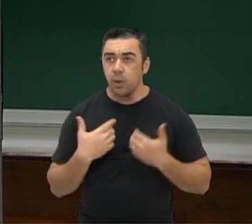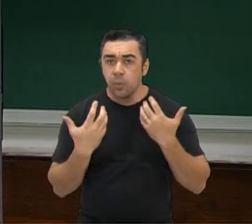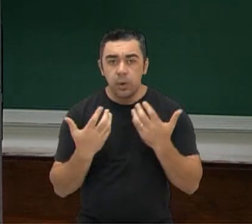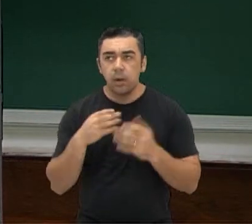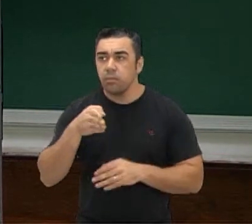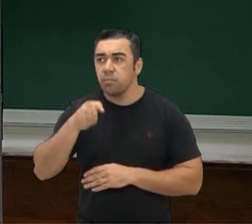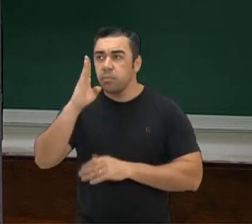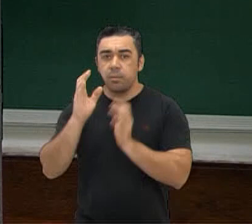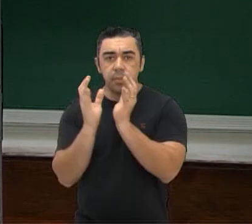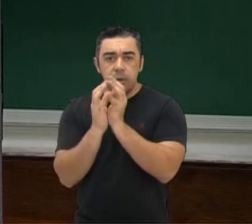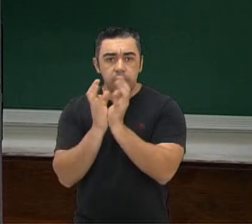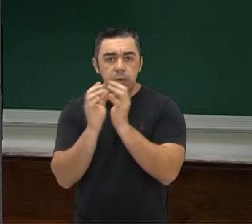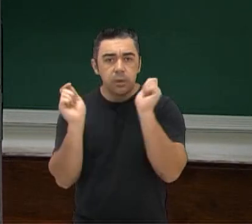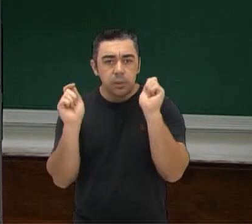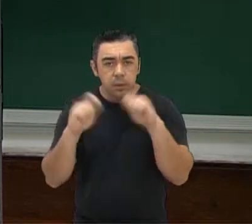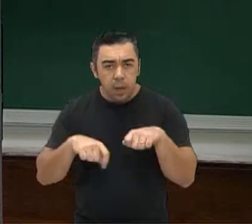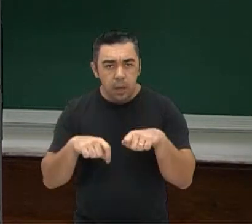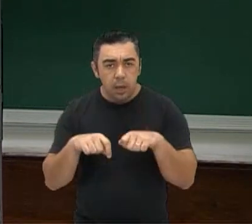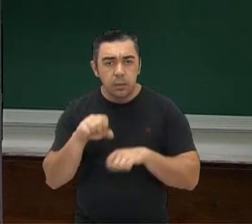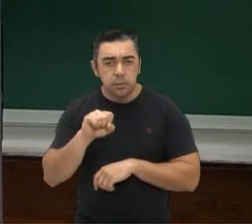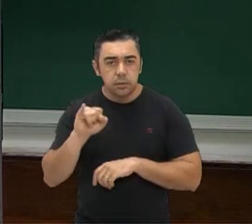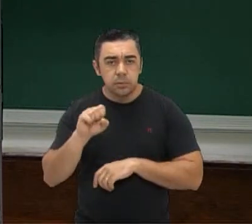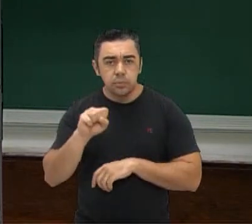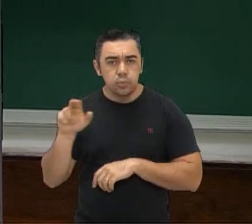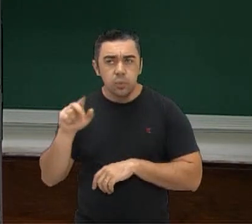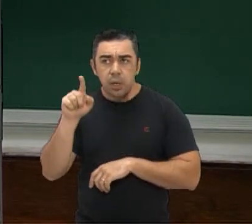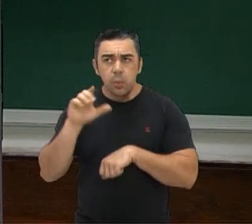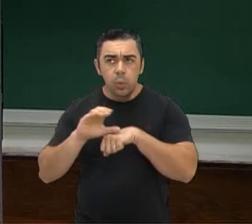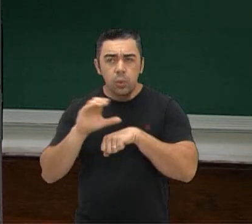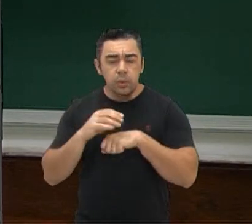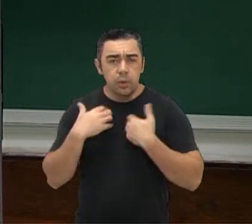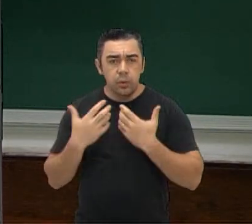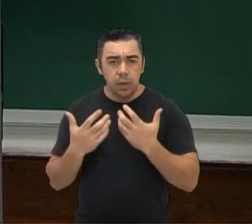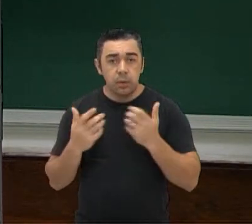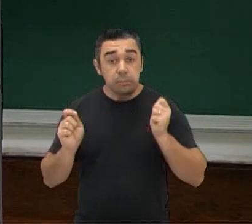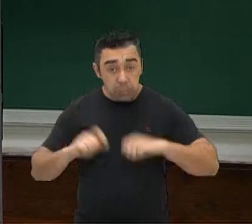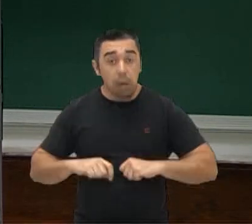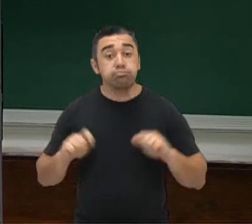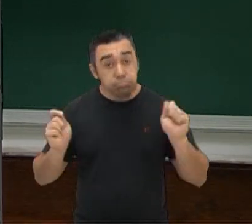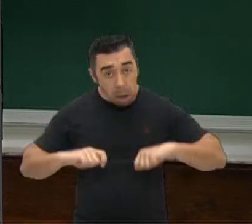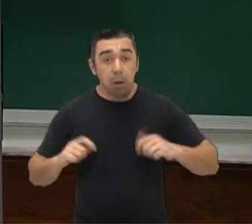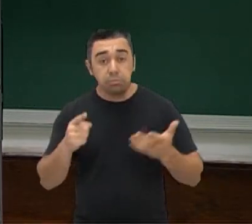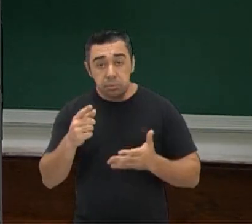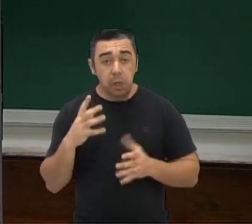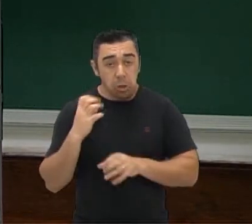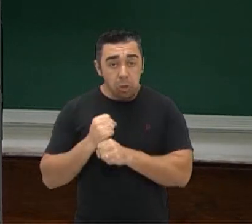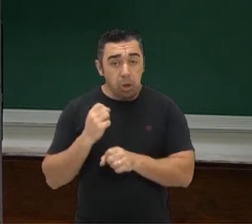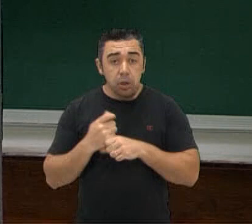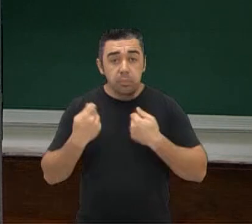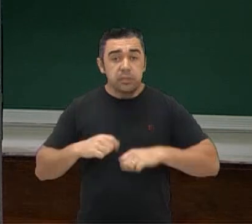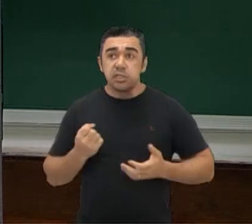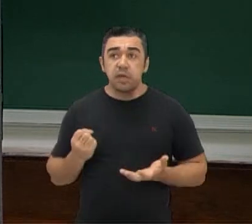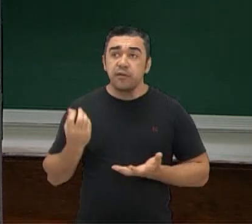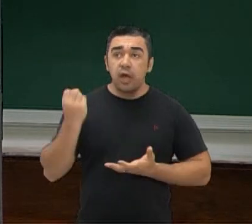Pernambuco. A faculdade lá é boa, um curso legal, eu quero fazer lá. Você pode, com a sua nota, sem precisar